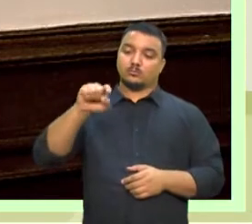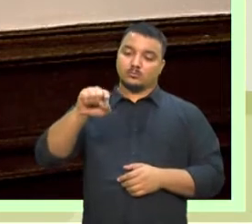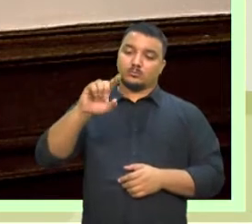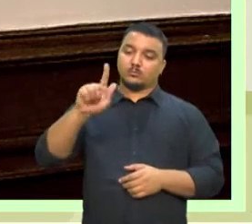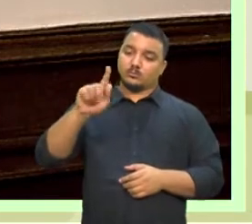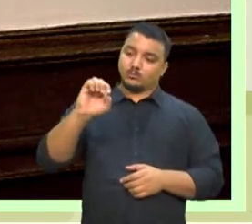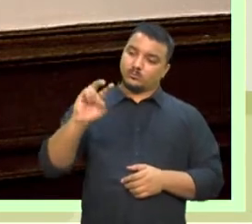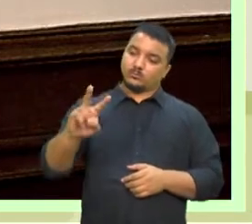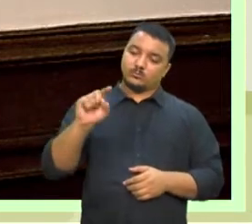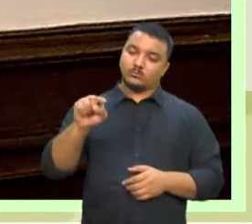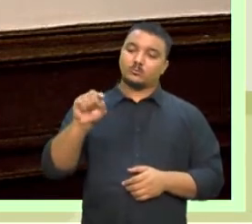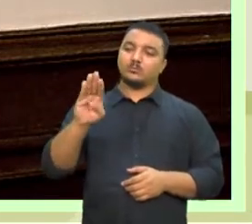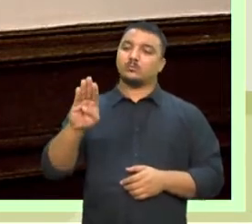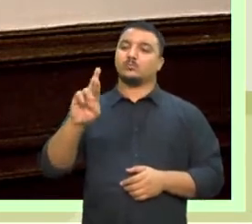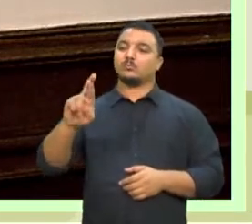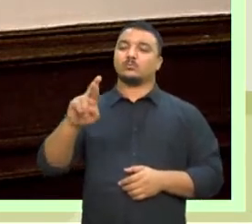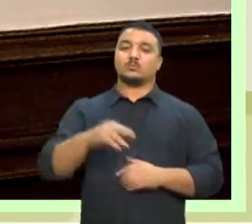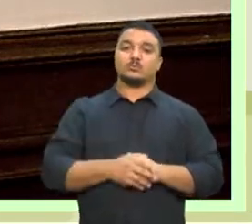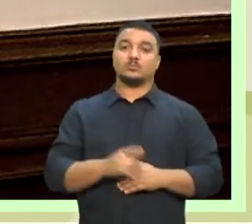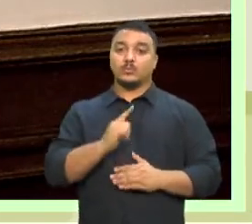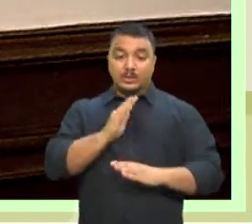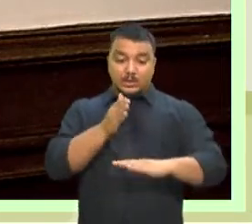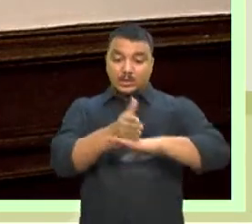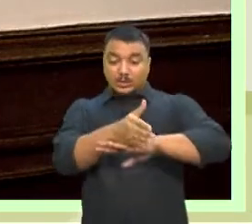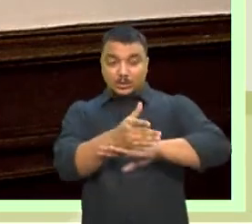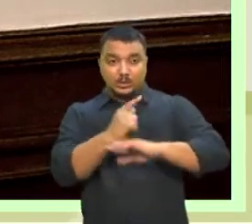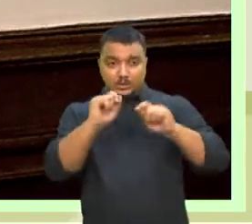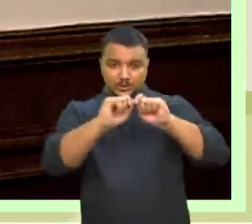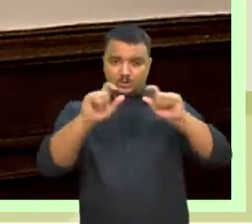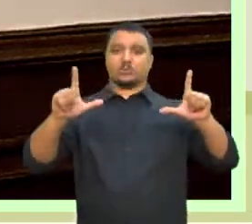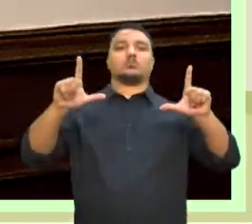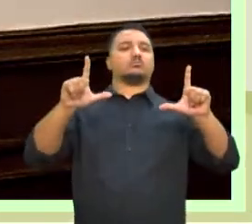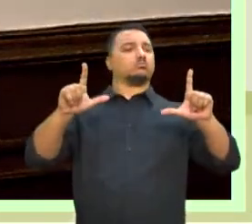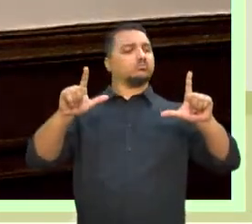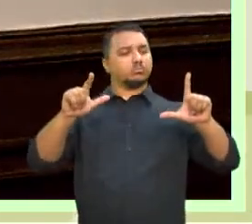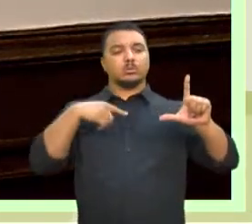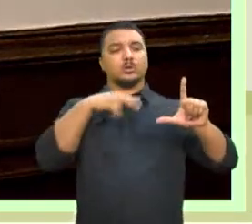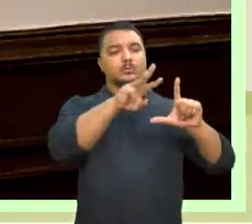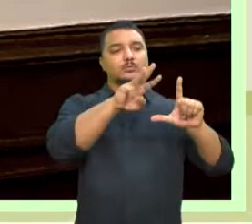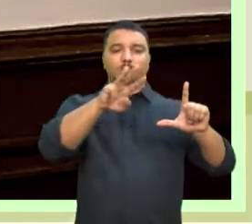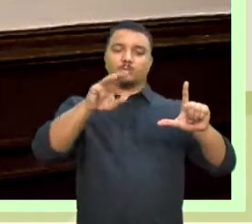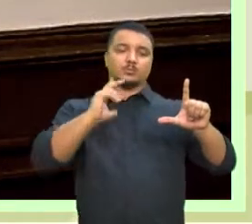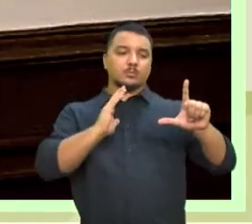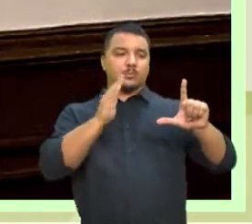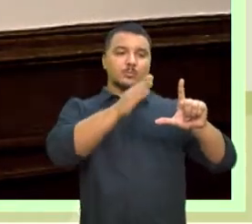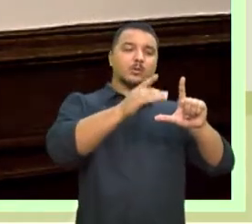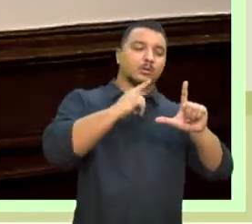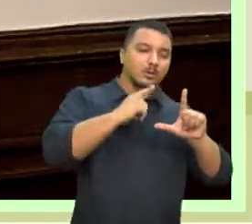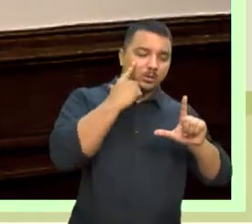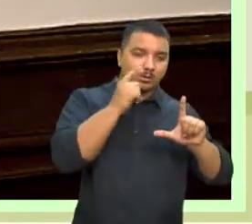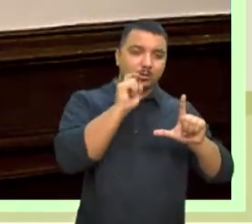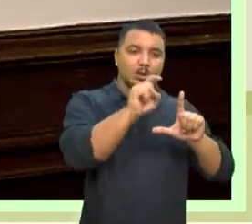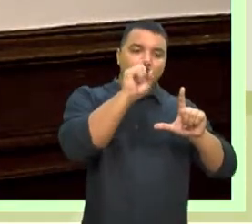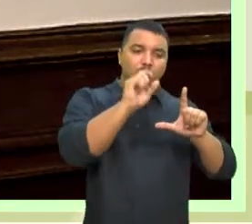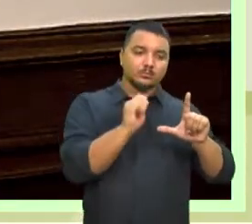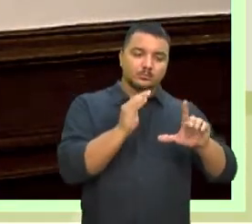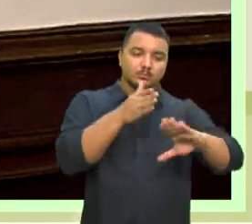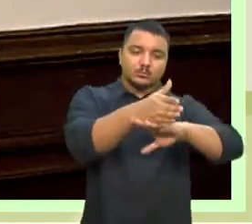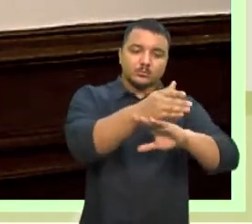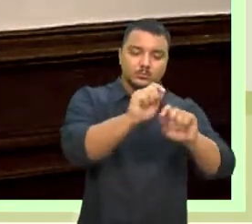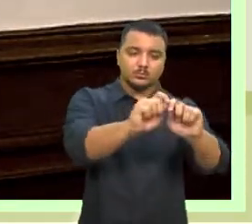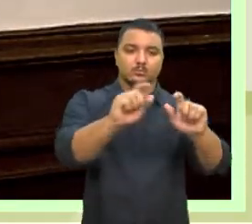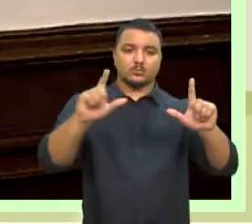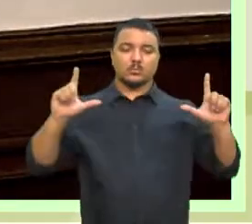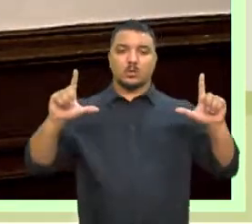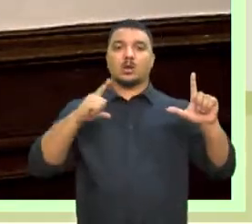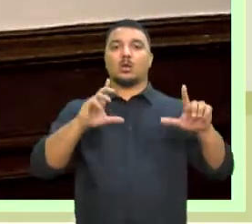sps.ce.gov.br. Lá, já na primeira entrada da página, vai ter lá um linkzinho para você clicar e ver